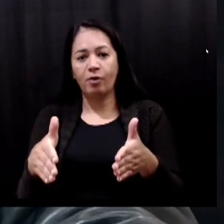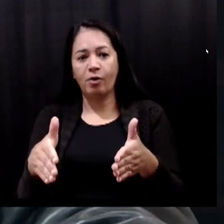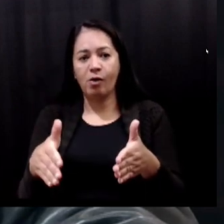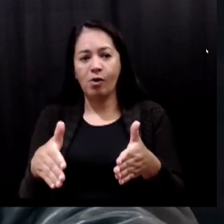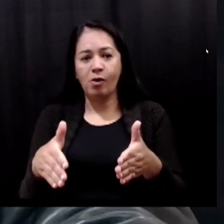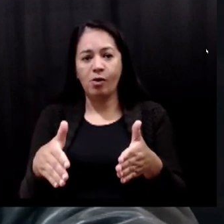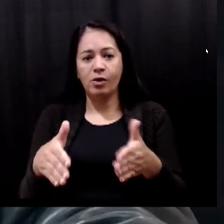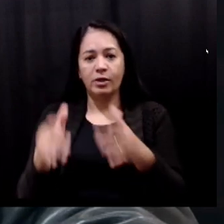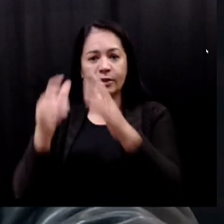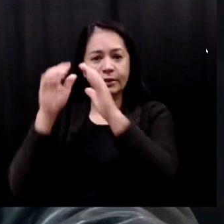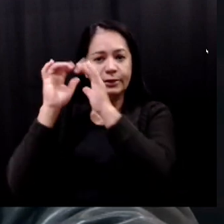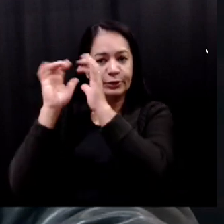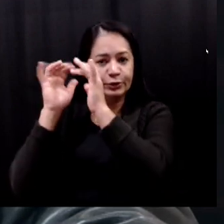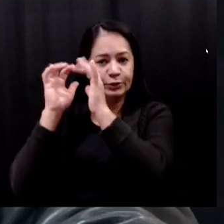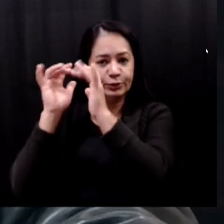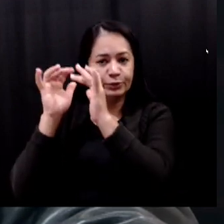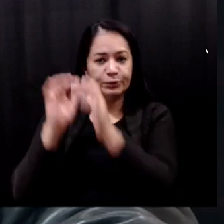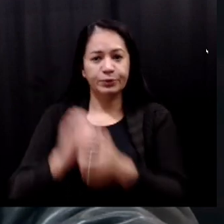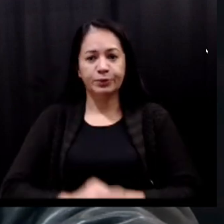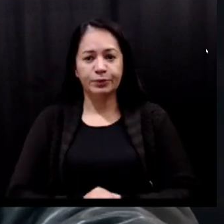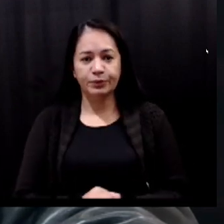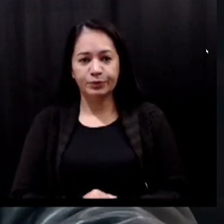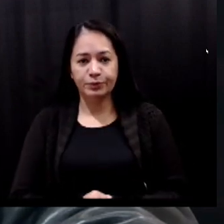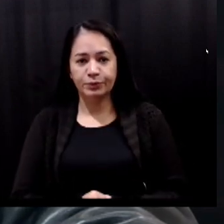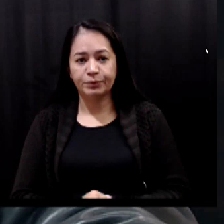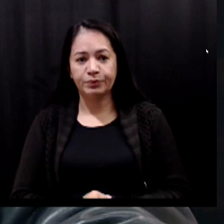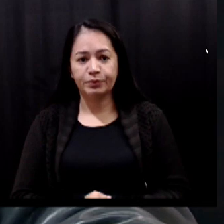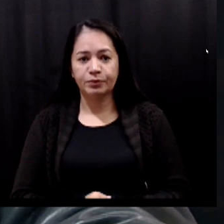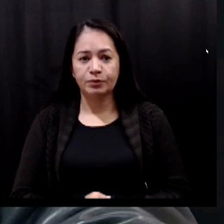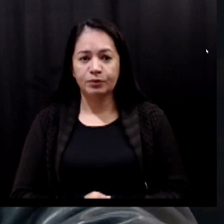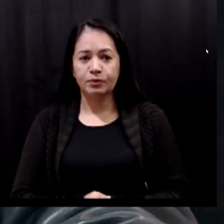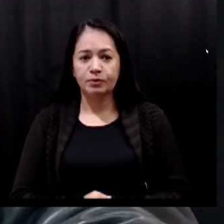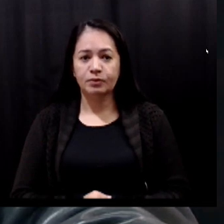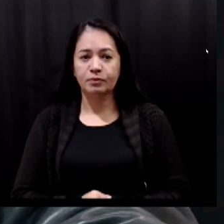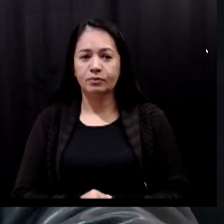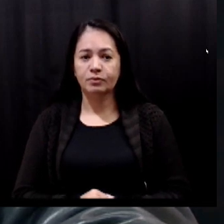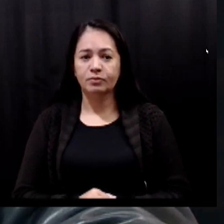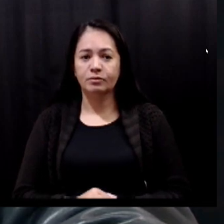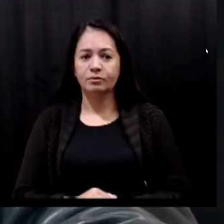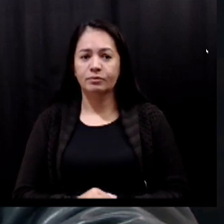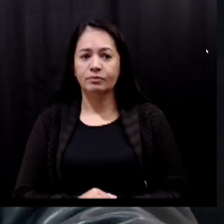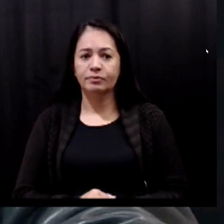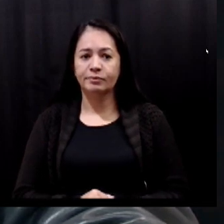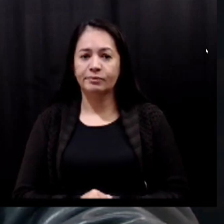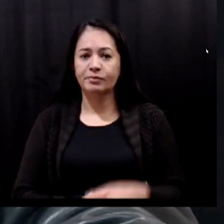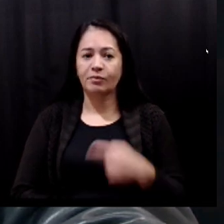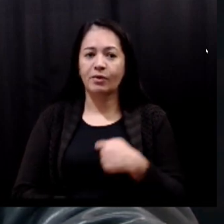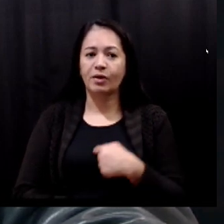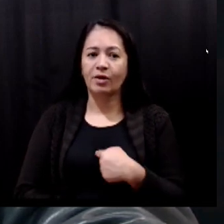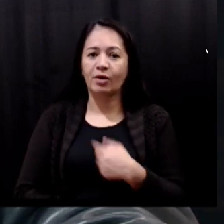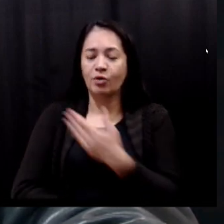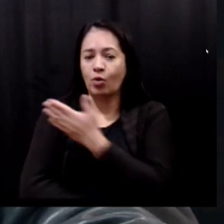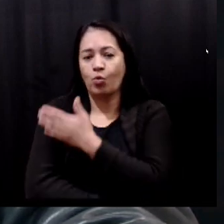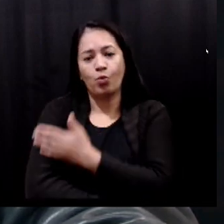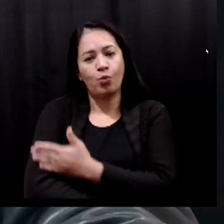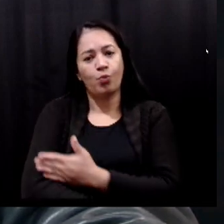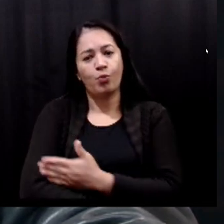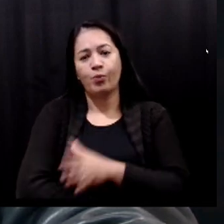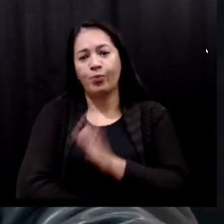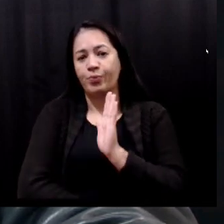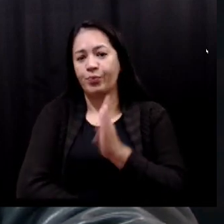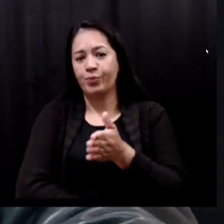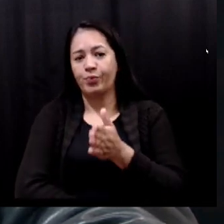neurologia. Então, estou um pouco habituado a lidar com